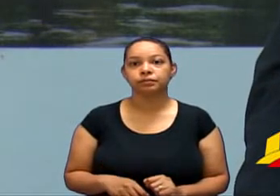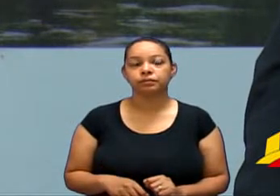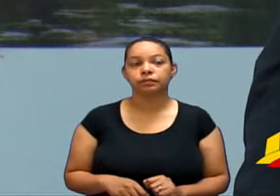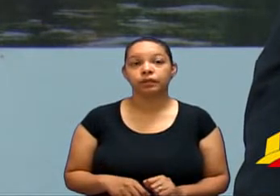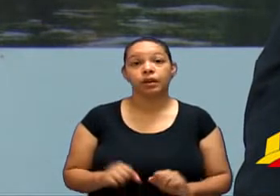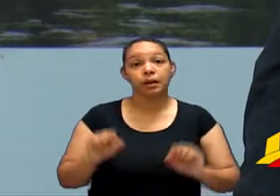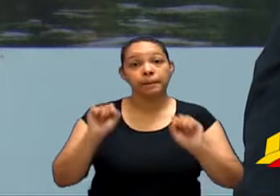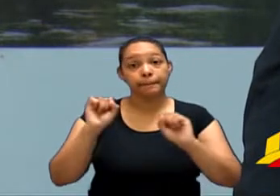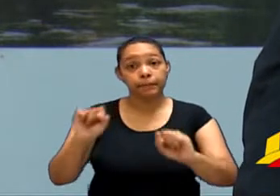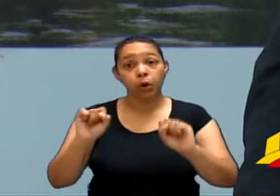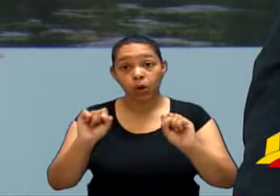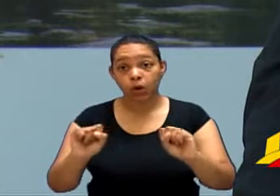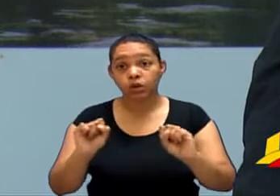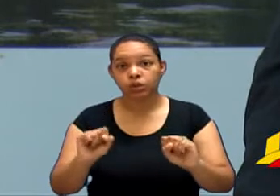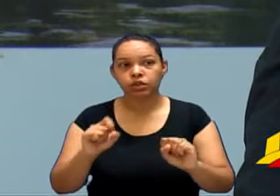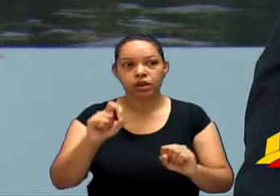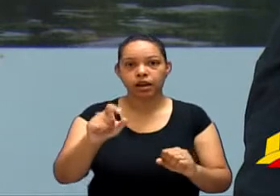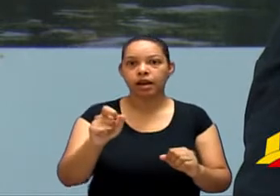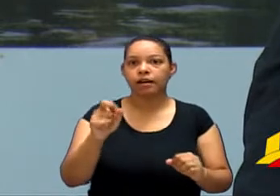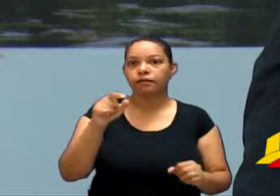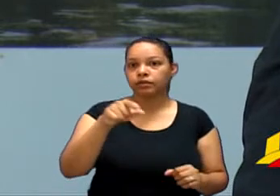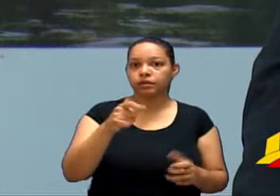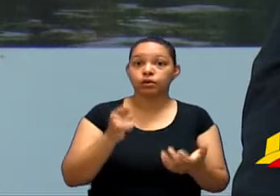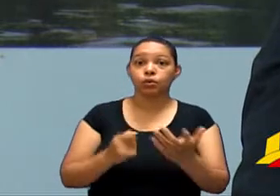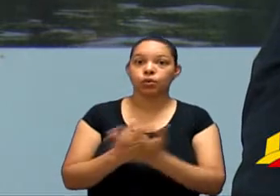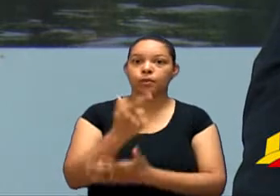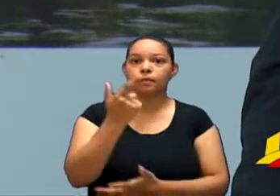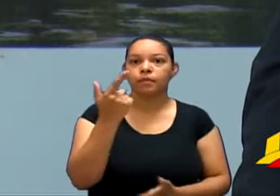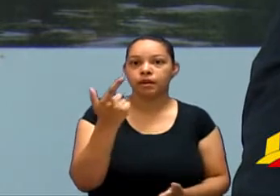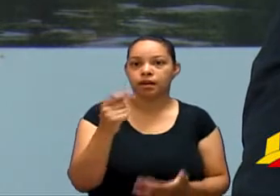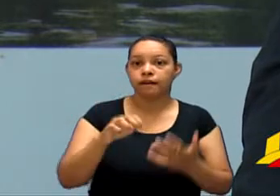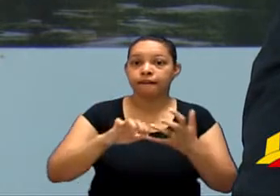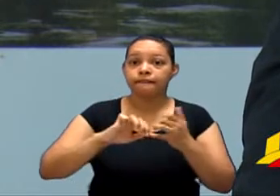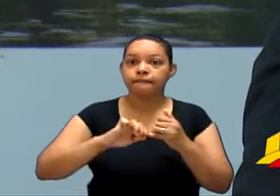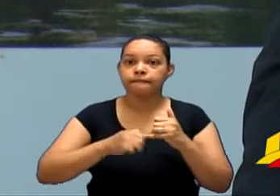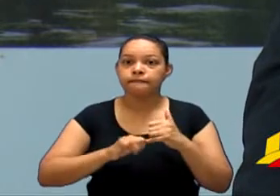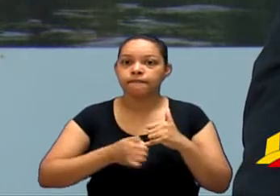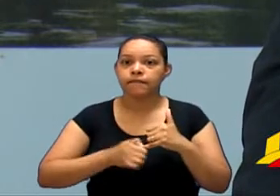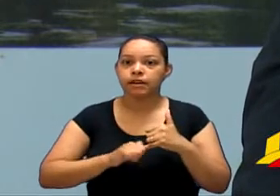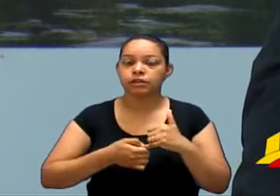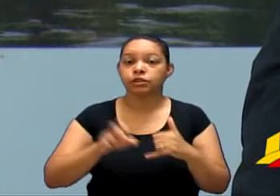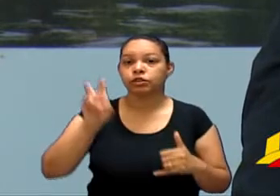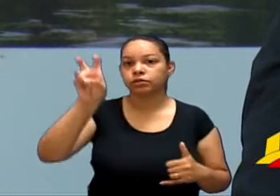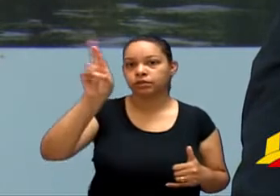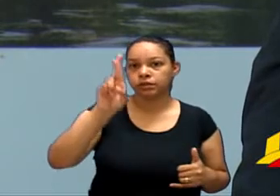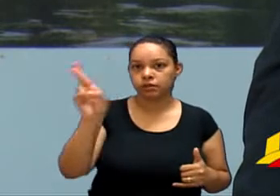que o senhor esteja comprando um quilo de feijão a r$ 5